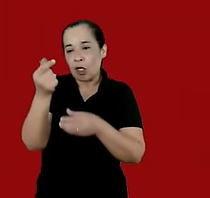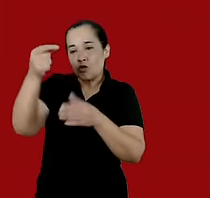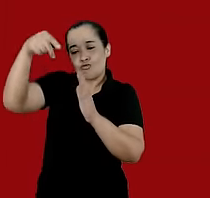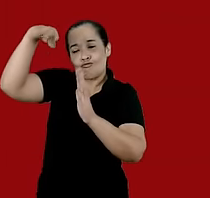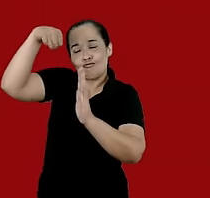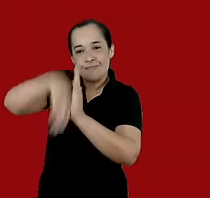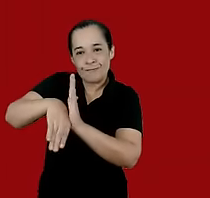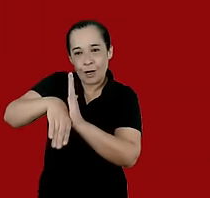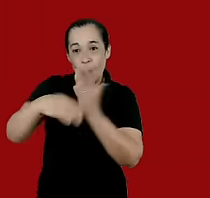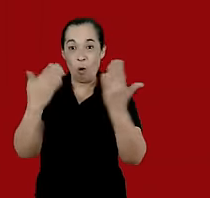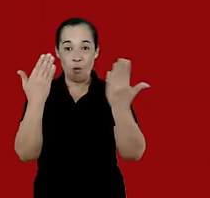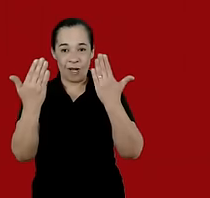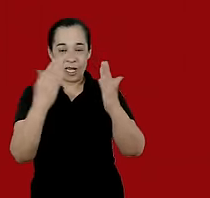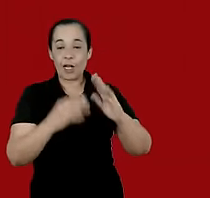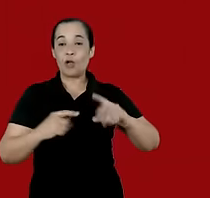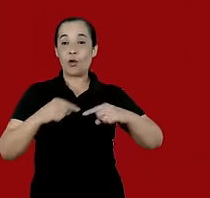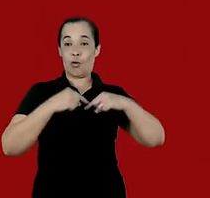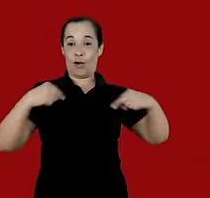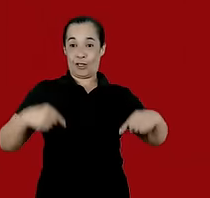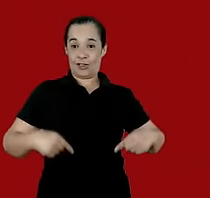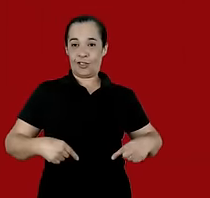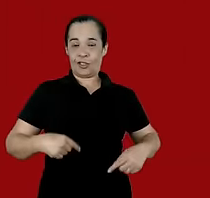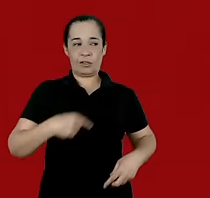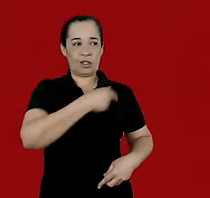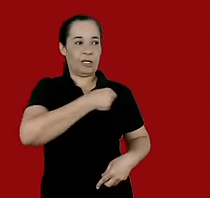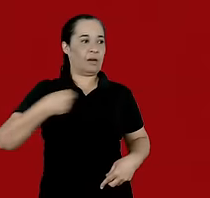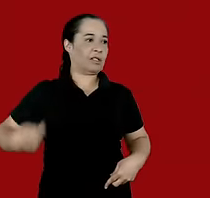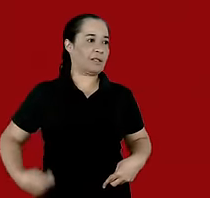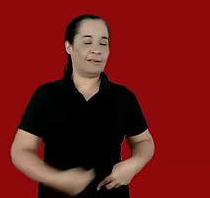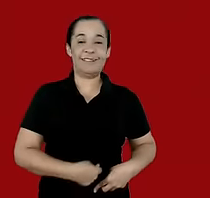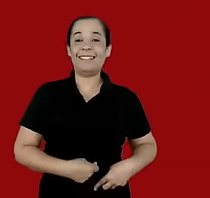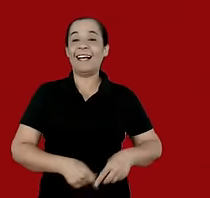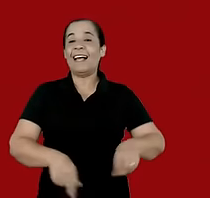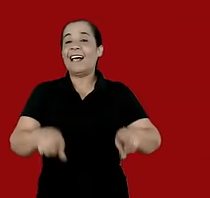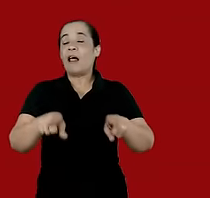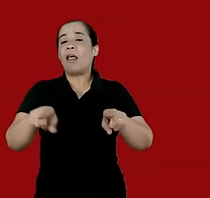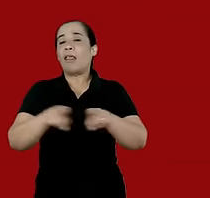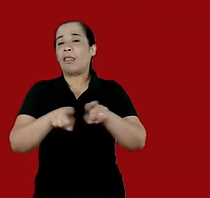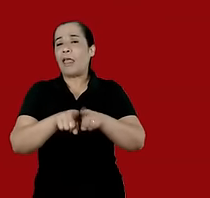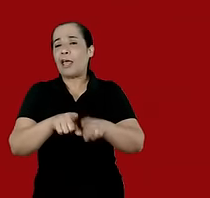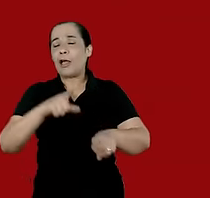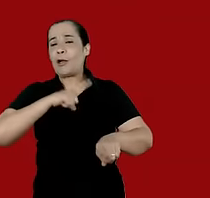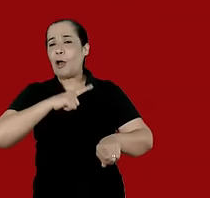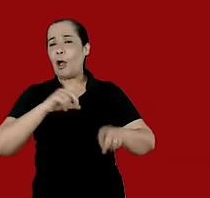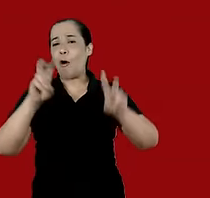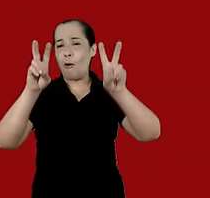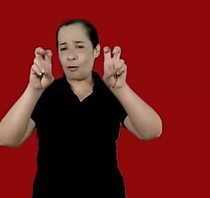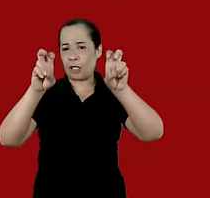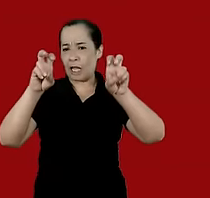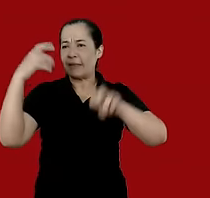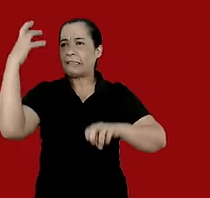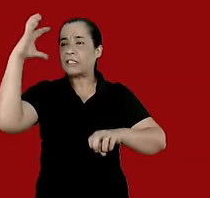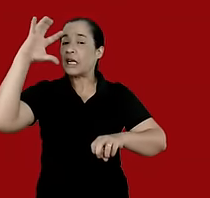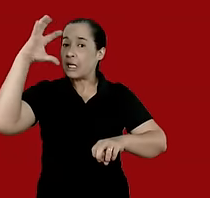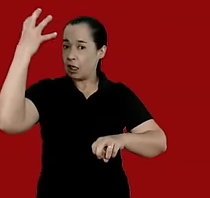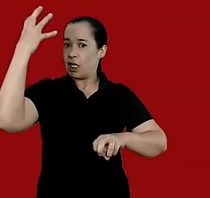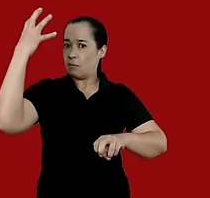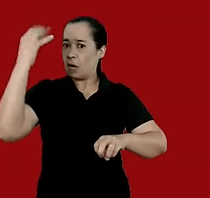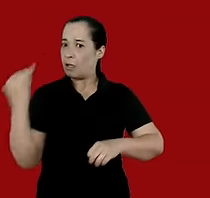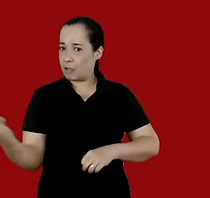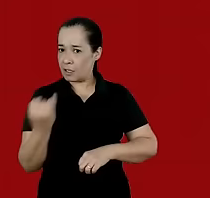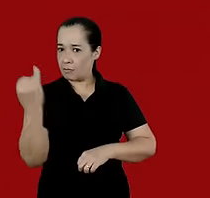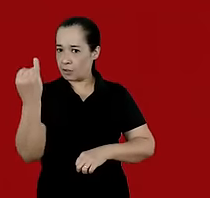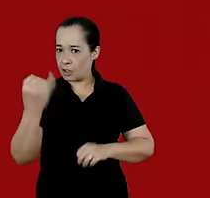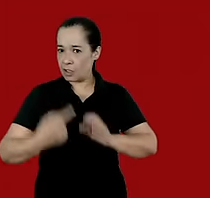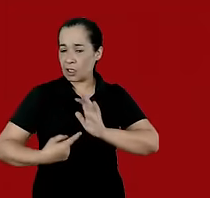desinflação global o que a gente tá mostrando aqui é só olha tem esse tema climático que tem crescido muito recentemente e que adiciona volatilidade